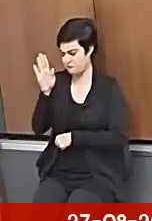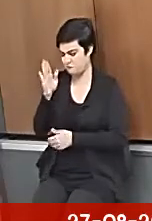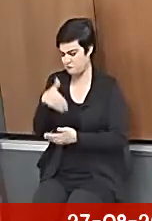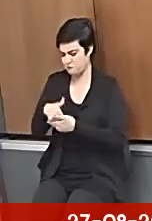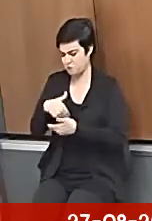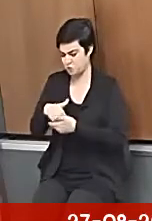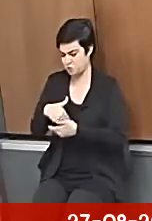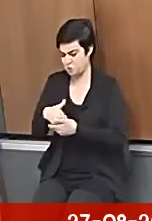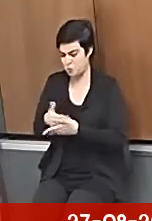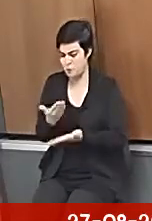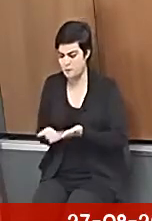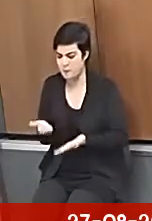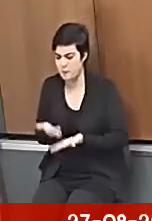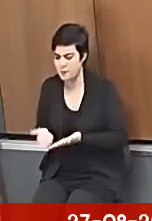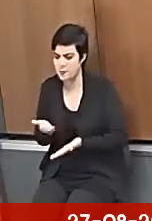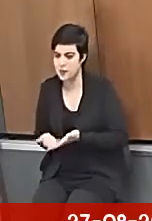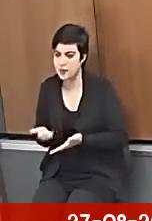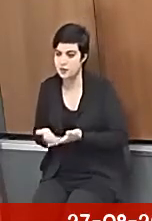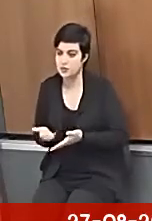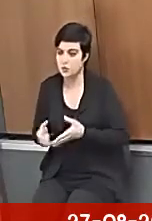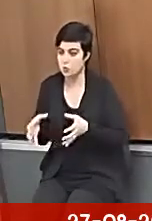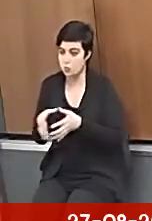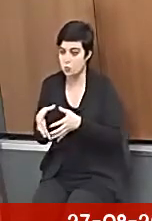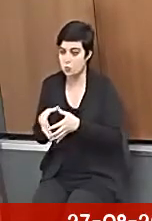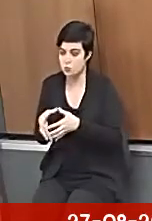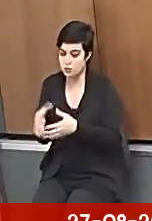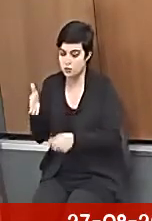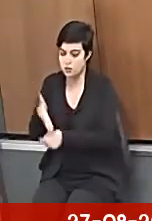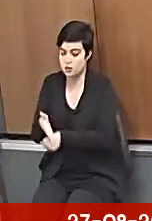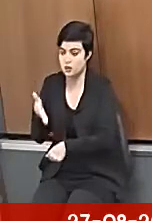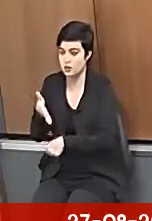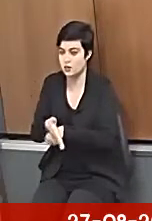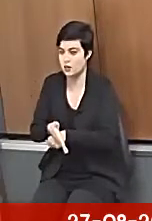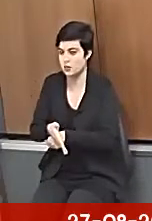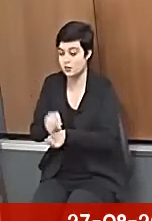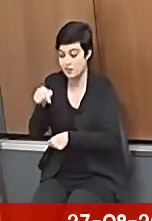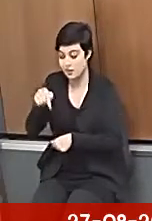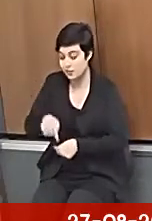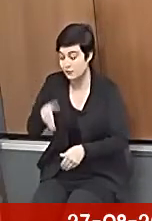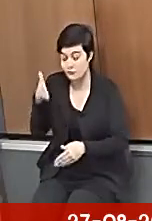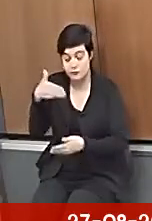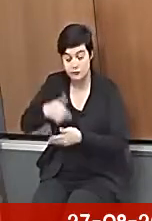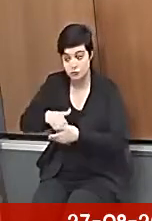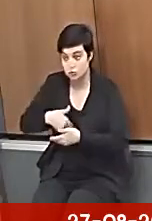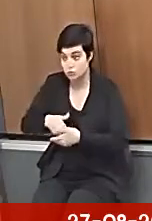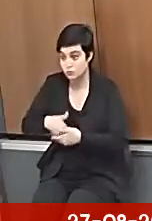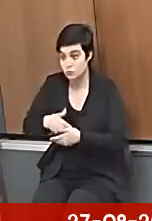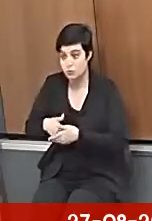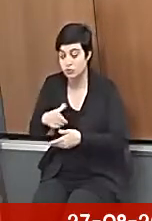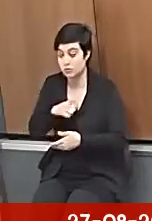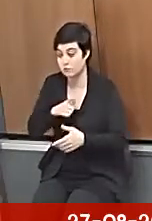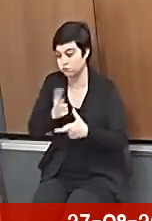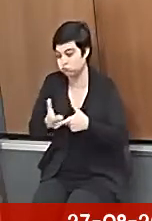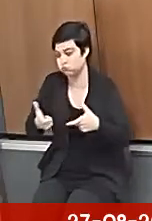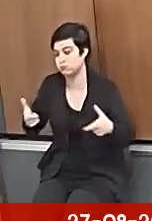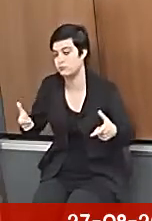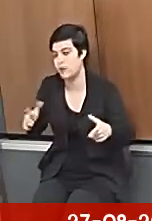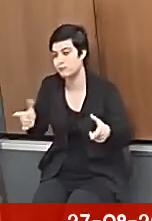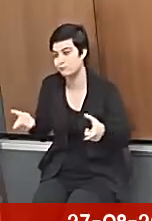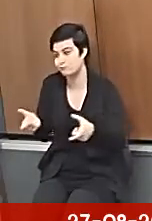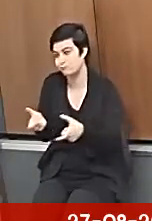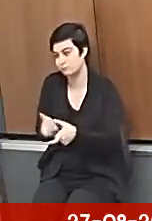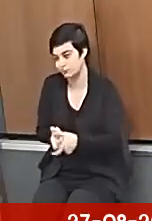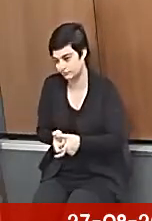que perde em público para tantos países e países com tanta pouca tradição no futebol e eu tenho uma suposta resposta para